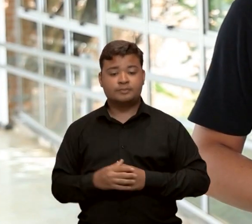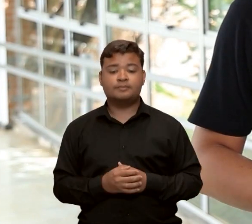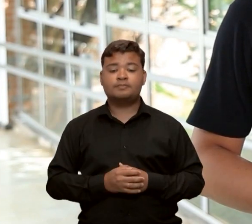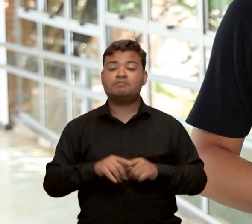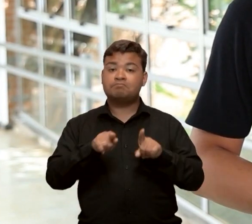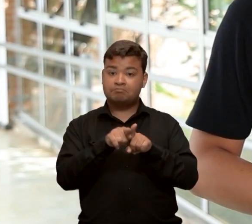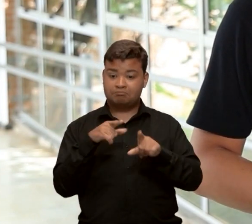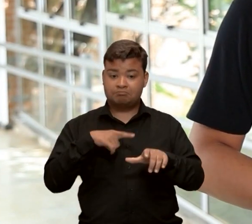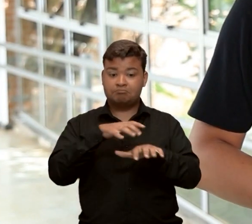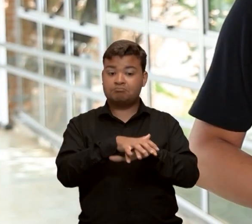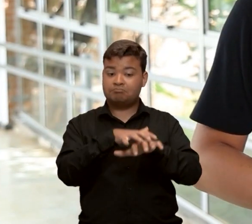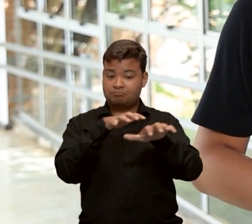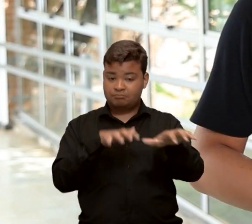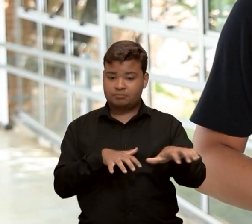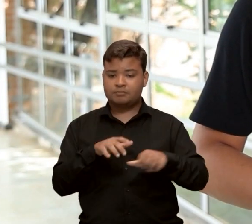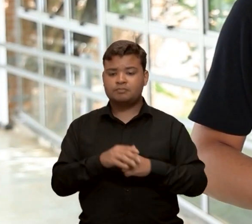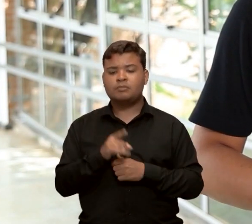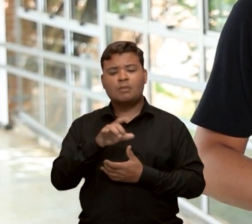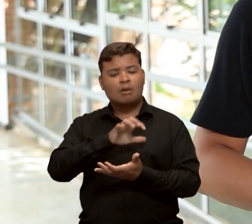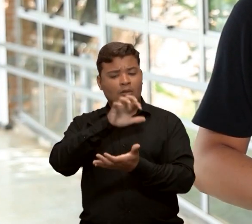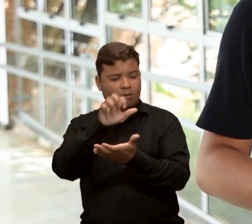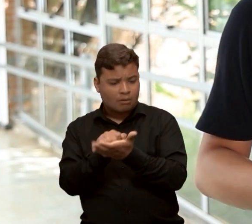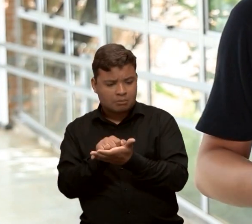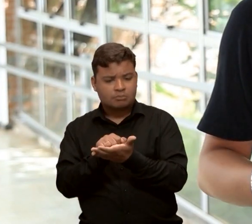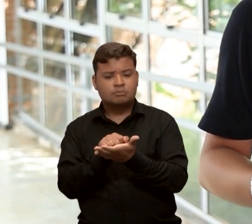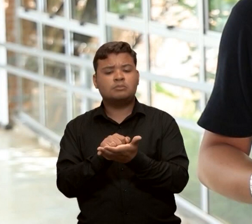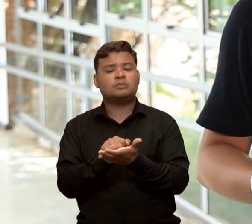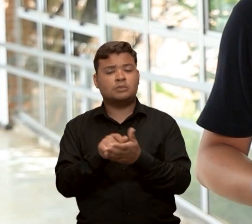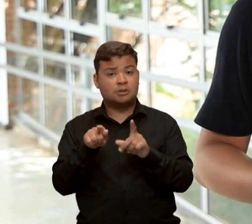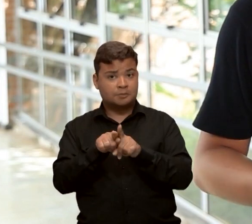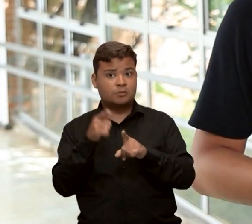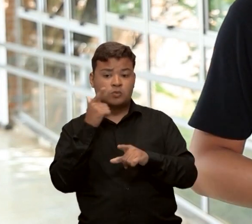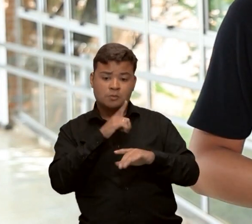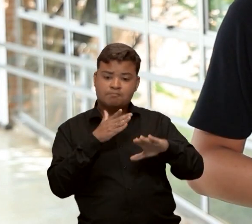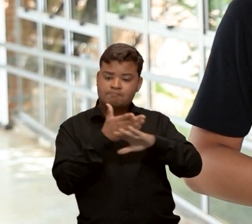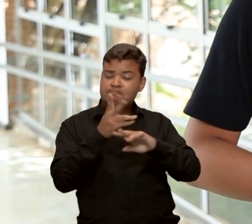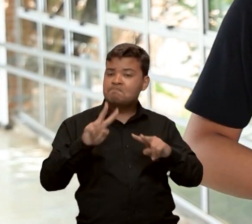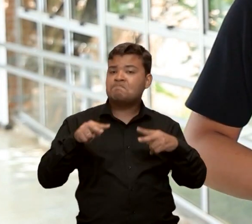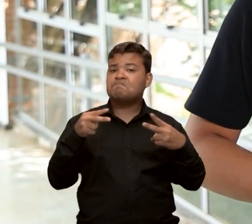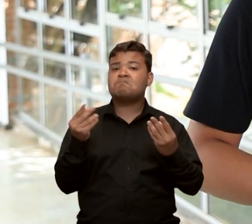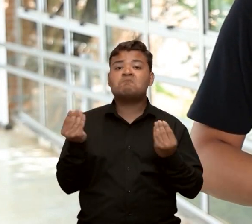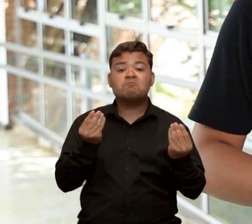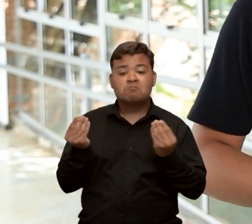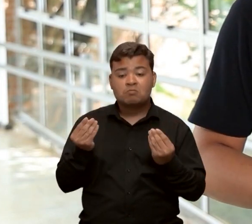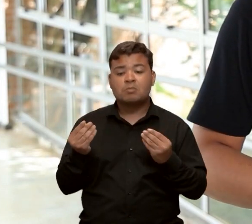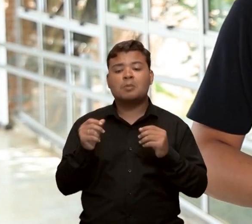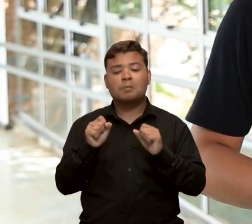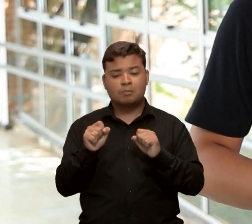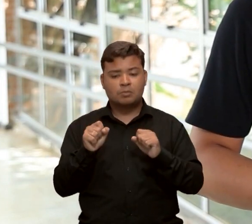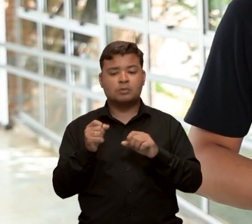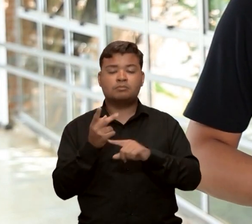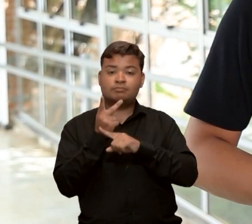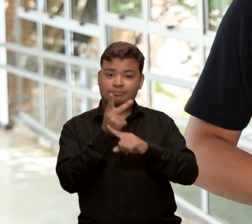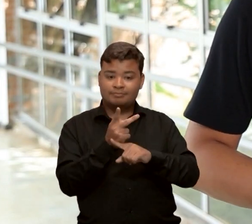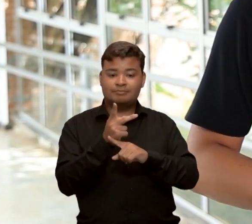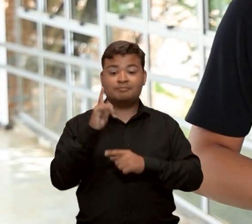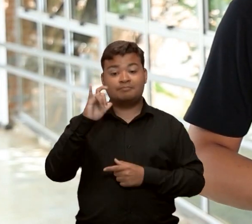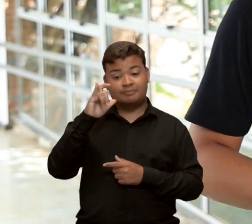maneira remota. Para se inscrever no minicurso e ter acesso ao link de transmissão, basta acessar o perfil no Instagram,